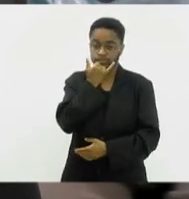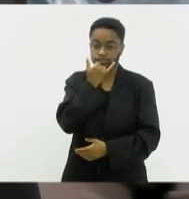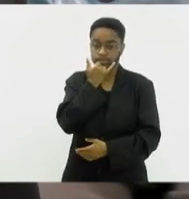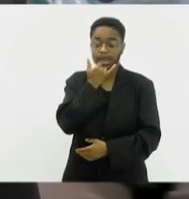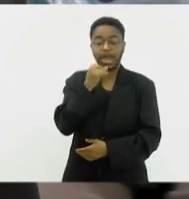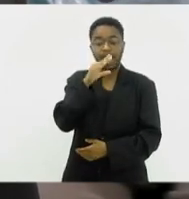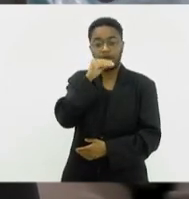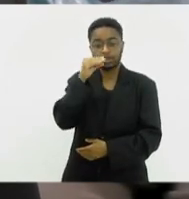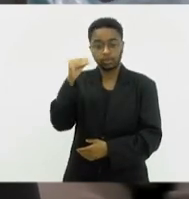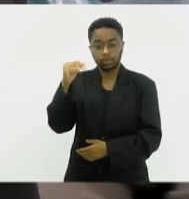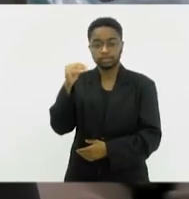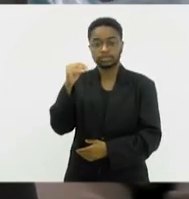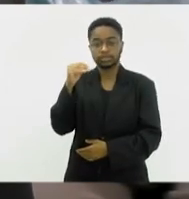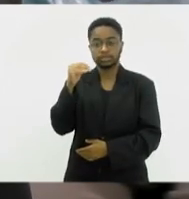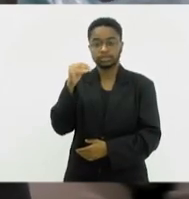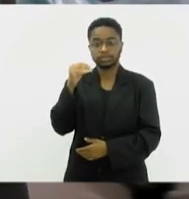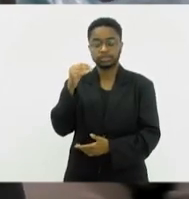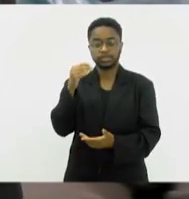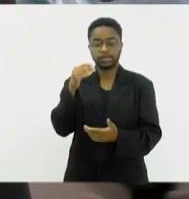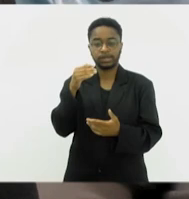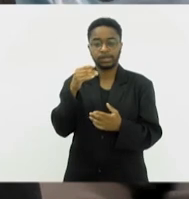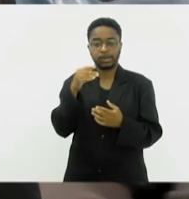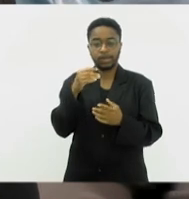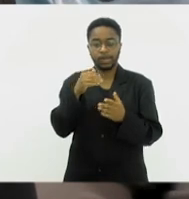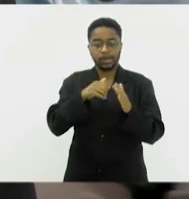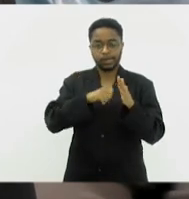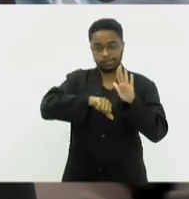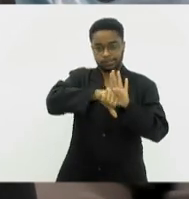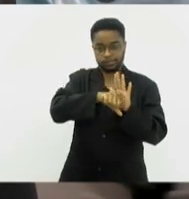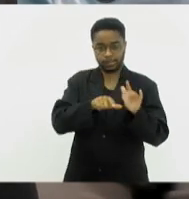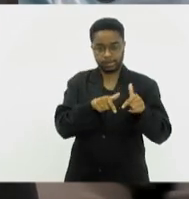Adolescentes em conflito com a lei. Desculpa, eu estou um pouco nervosa.